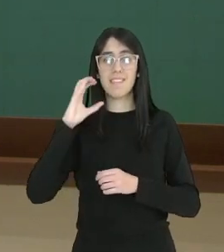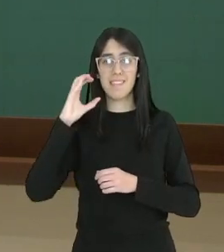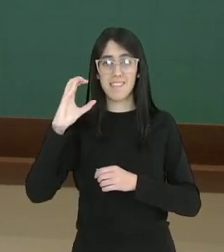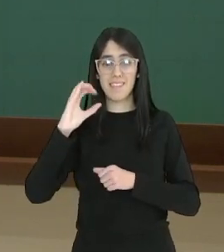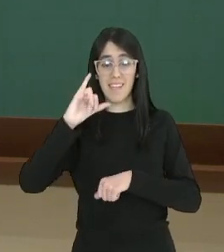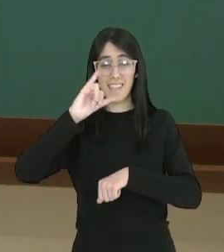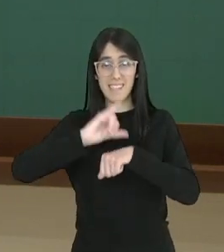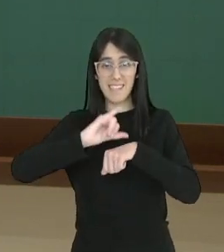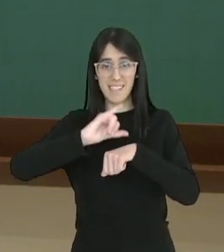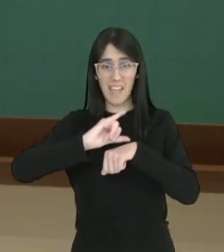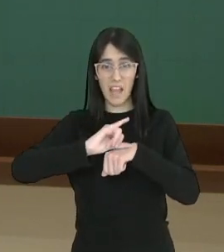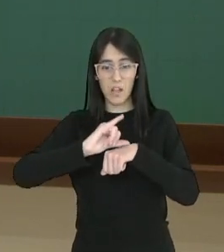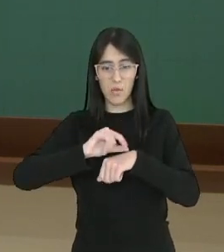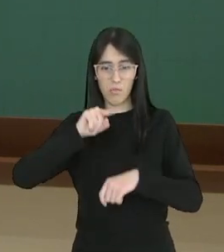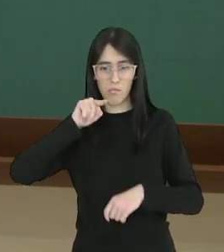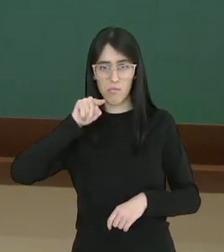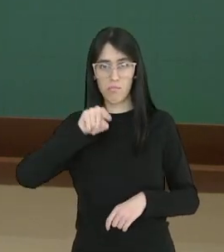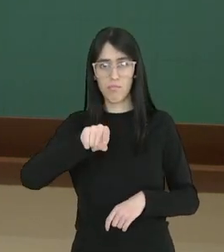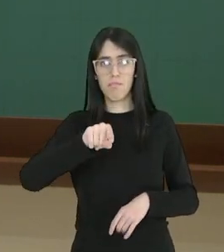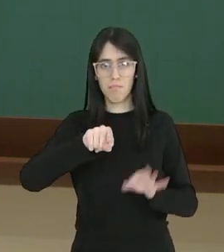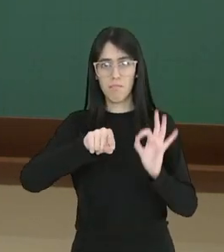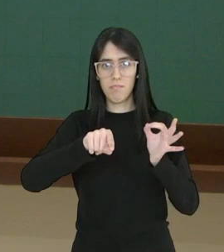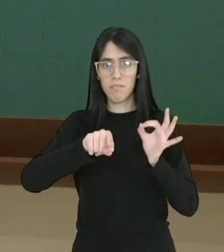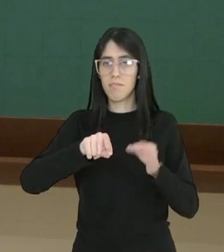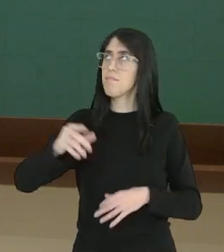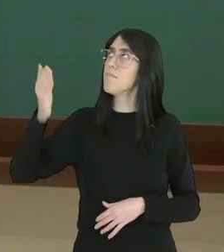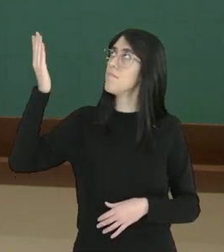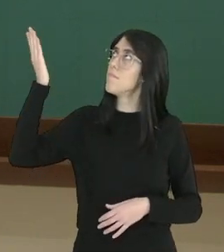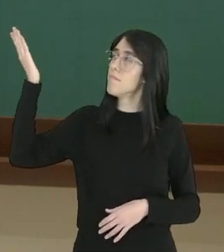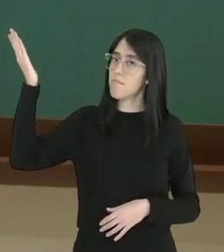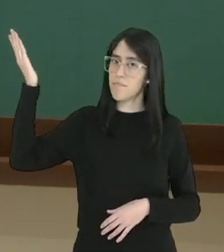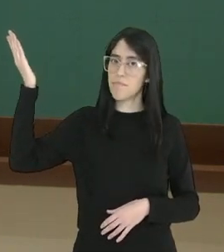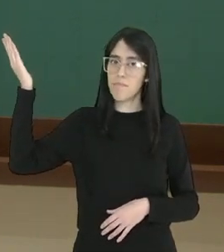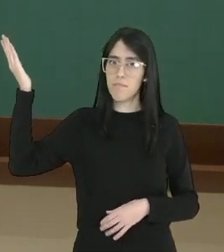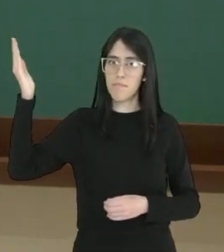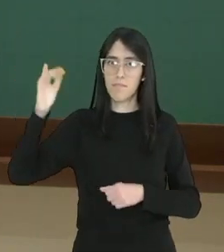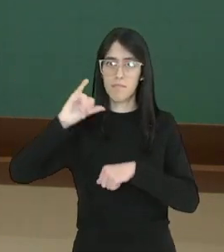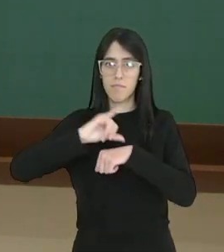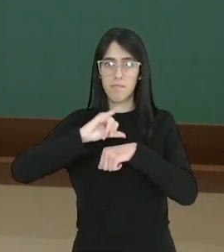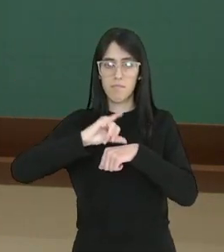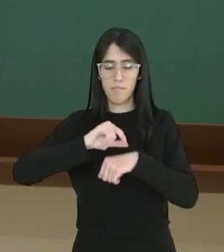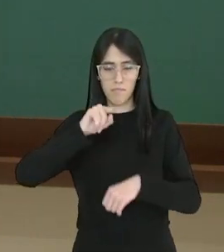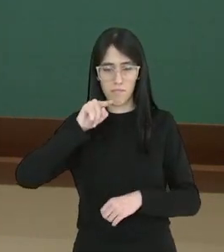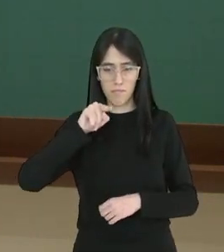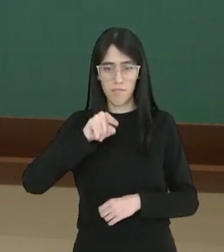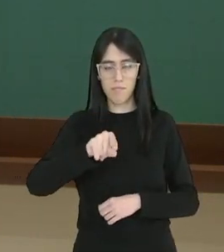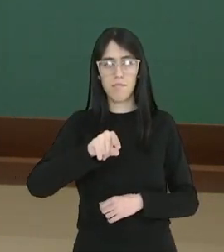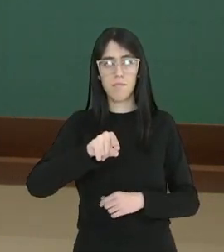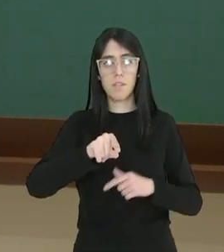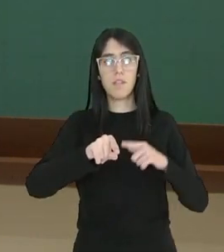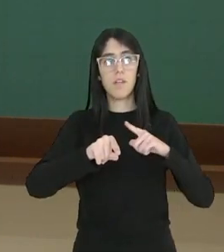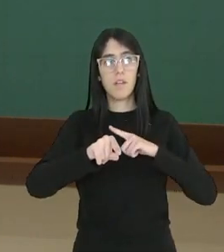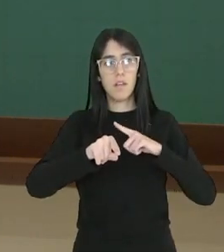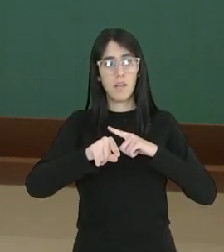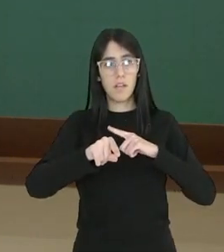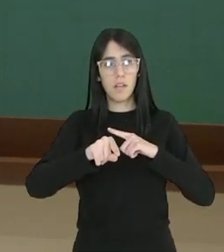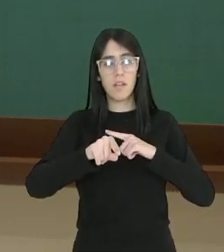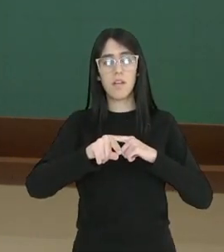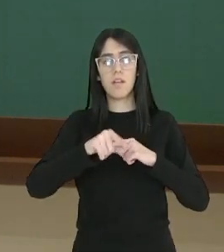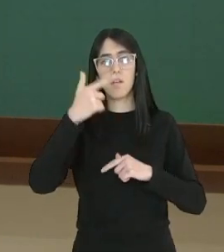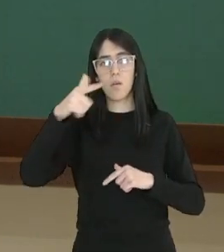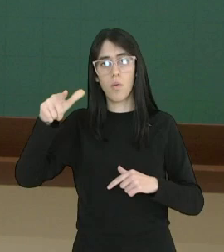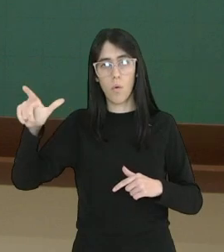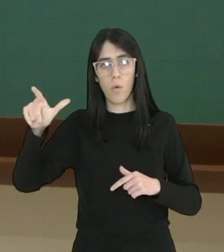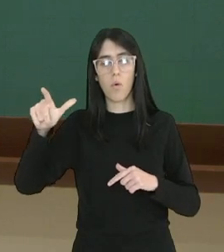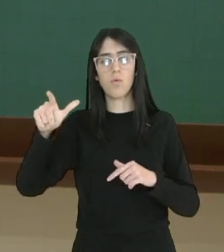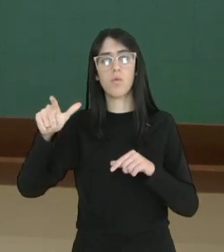centro da circunferência. Em relação aos segmentos que aparecem na